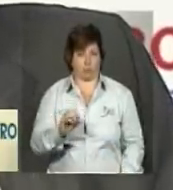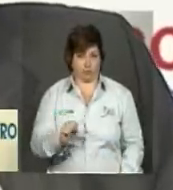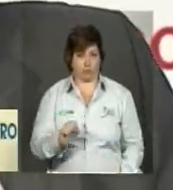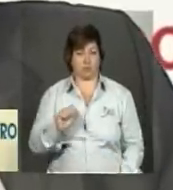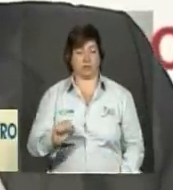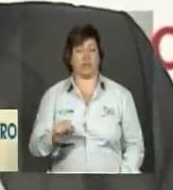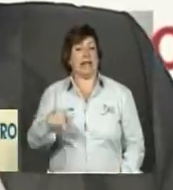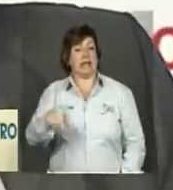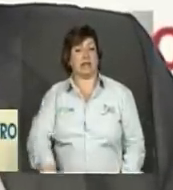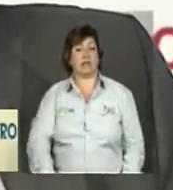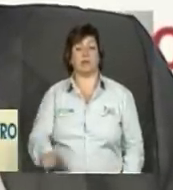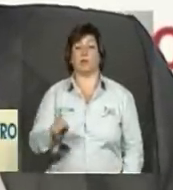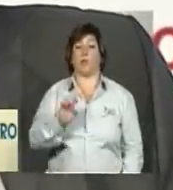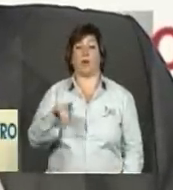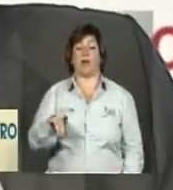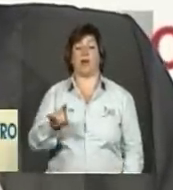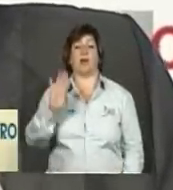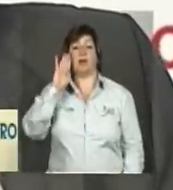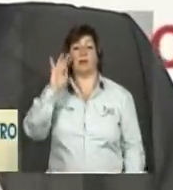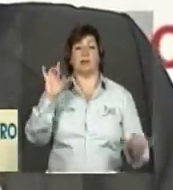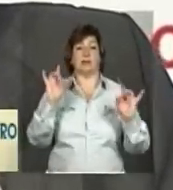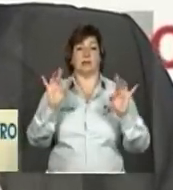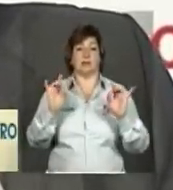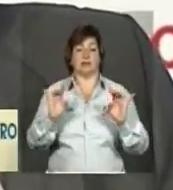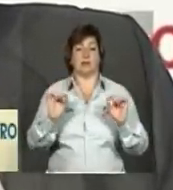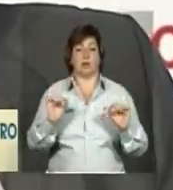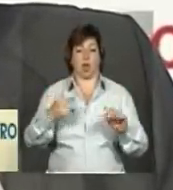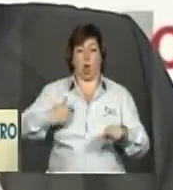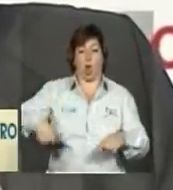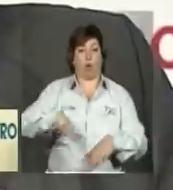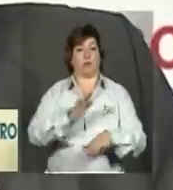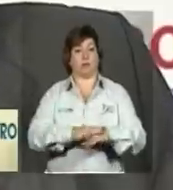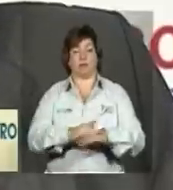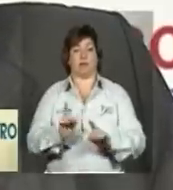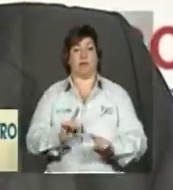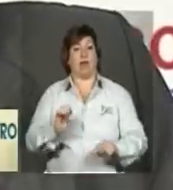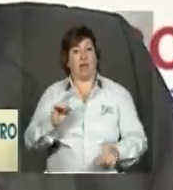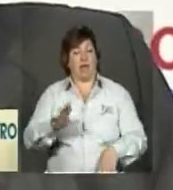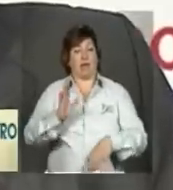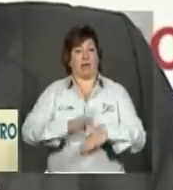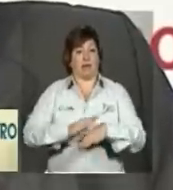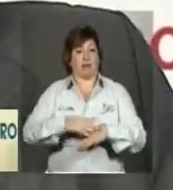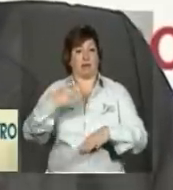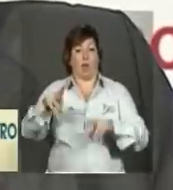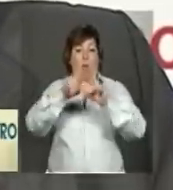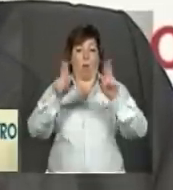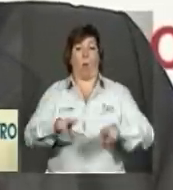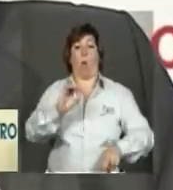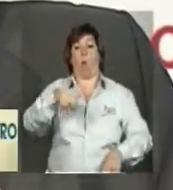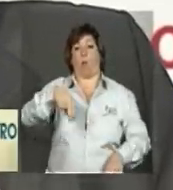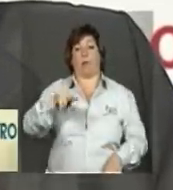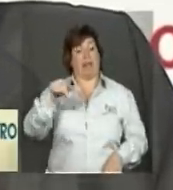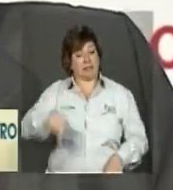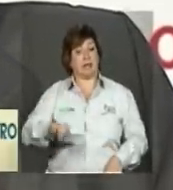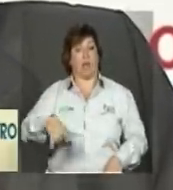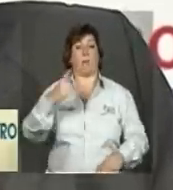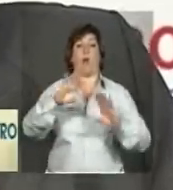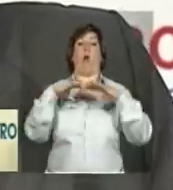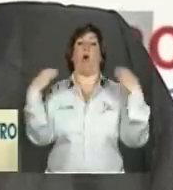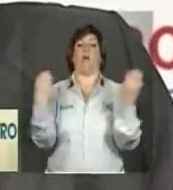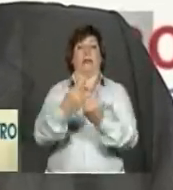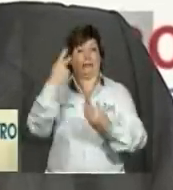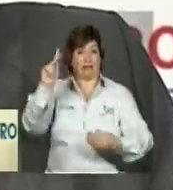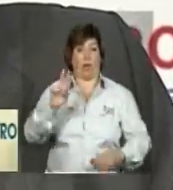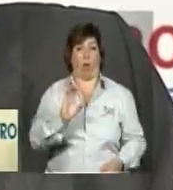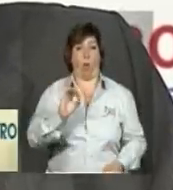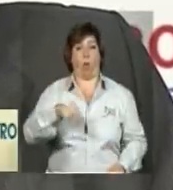seja especificamente determinado por nós, isso é algo que é determinado pela ONU, isso é uma conferência da ONU.